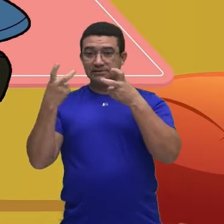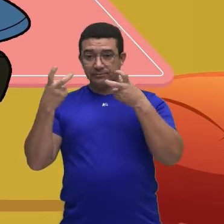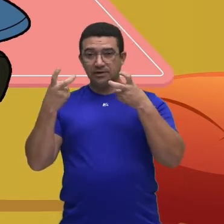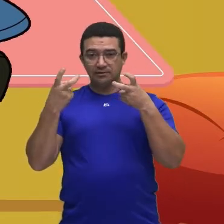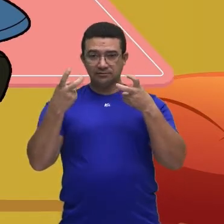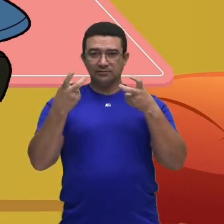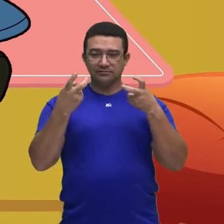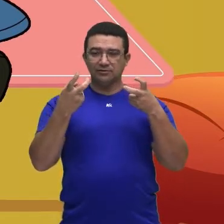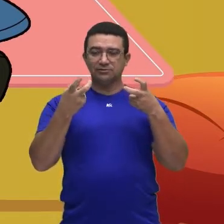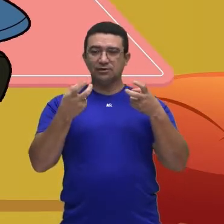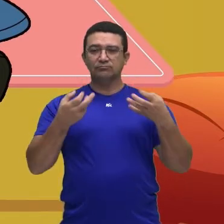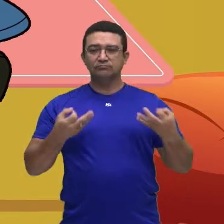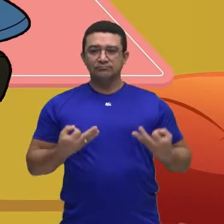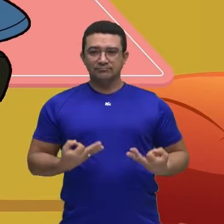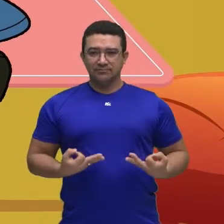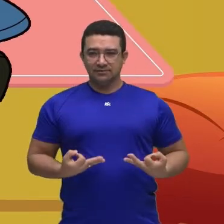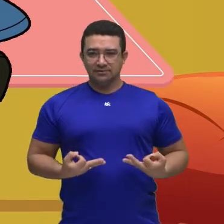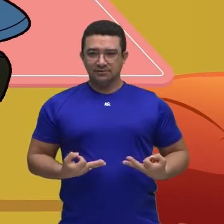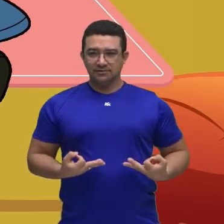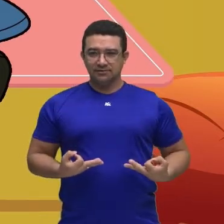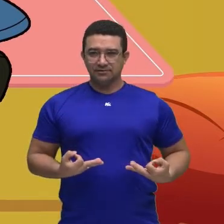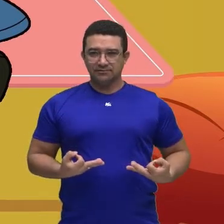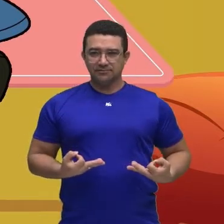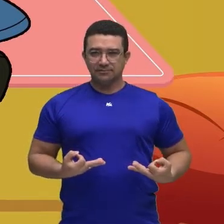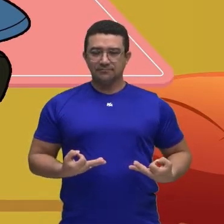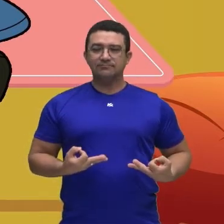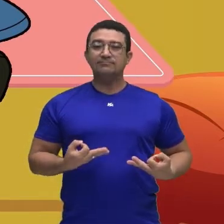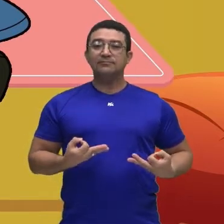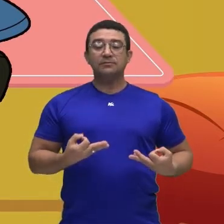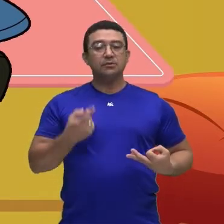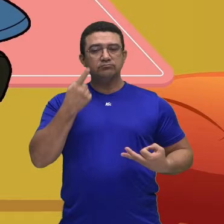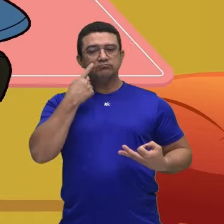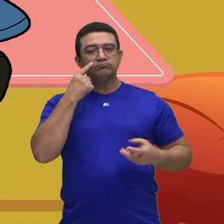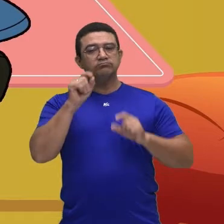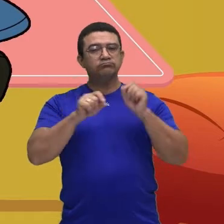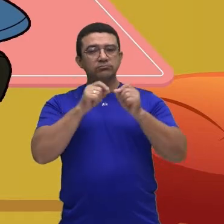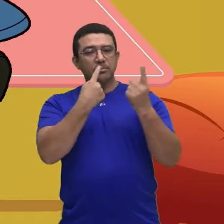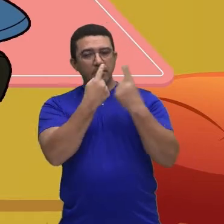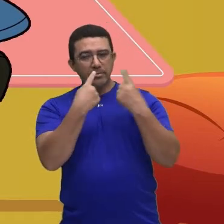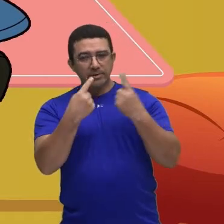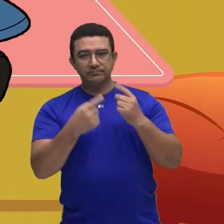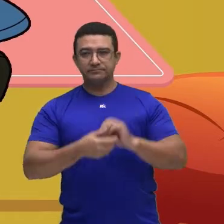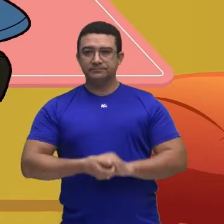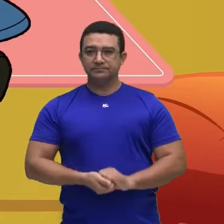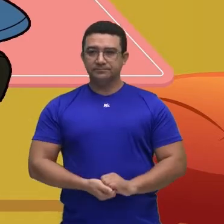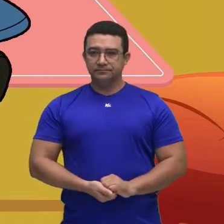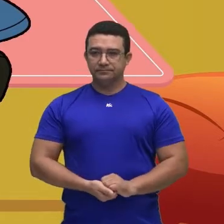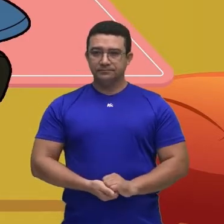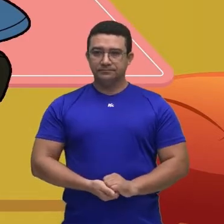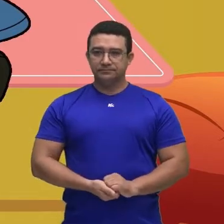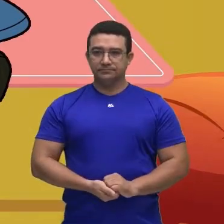nessa posição de yoga, né, todos concentrados. Vamos ver o que eles estão comentando.